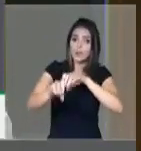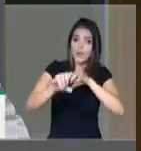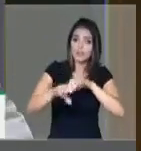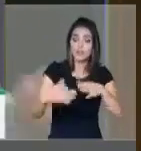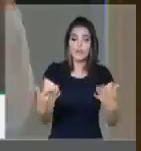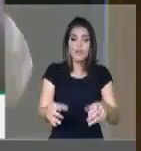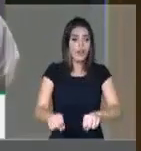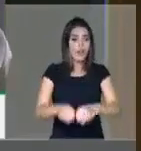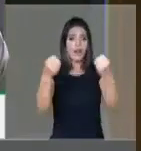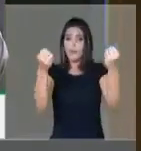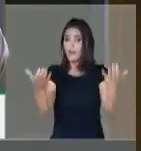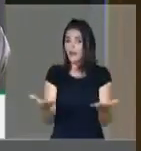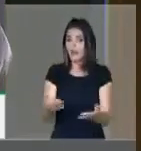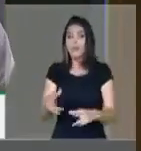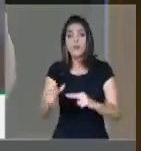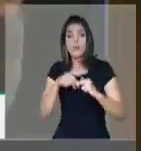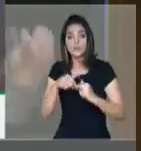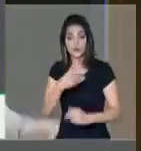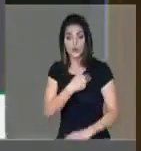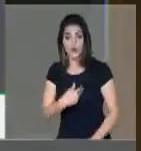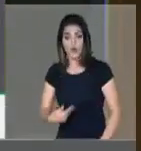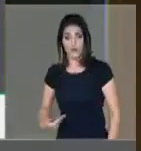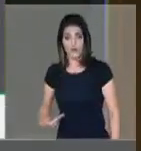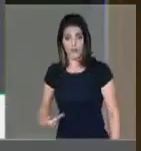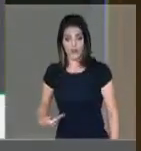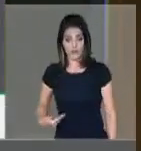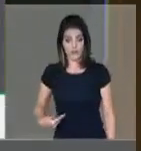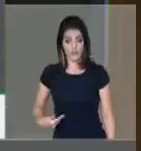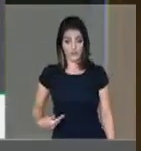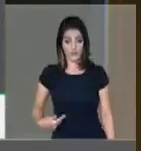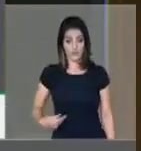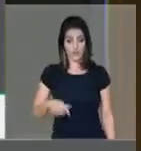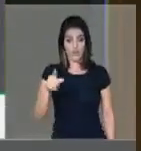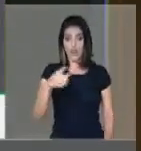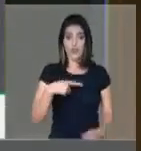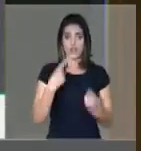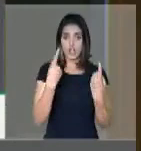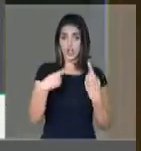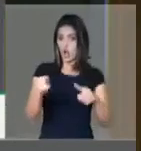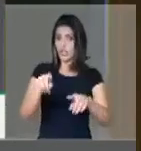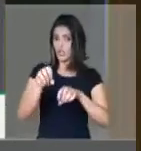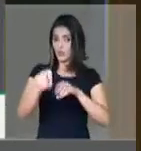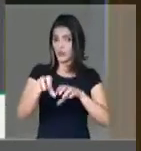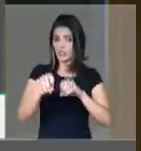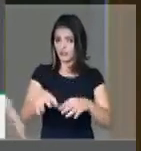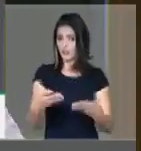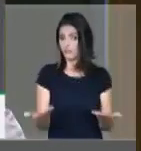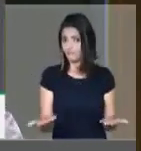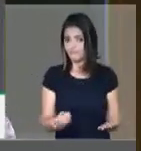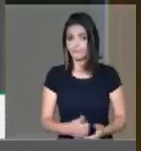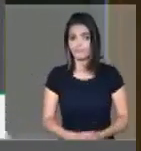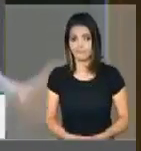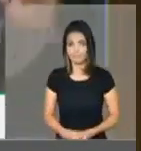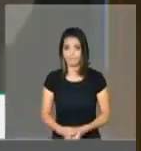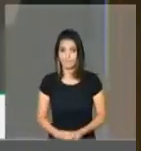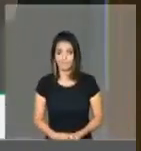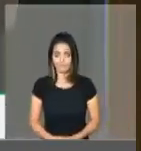essa razão, e por ser um governo que é contra a educação, e pelas razões que